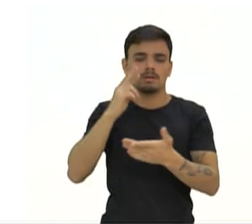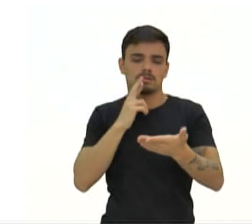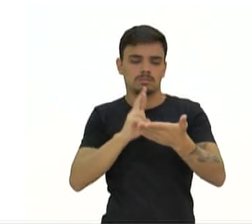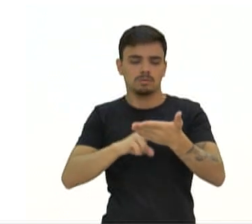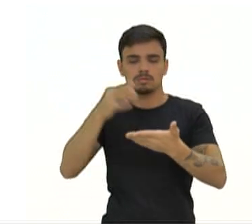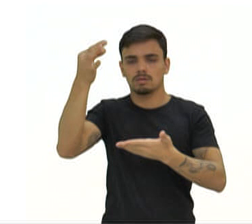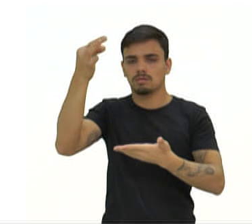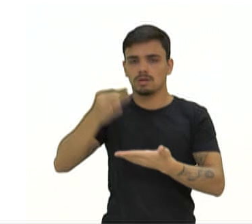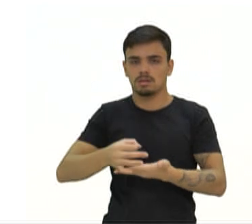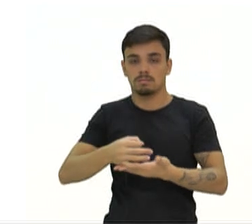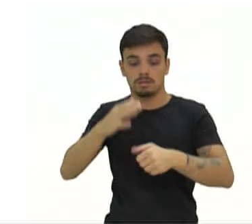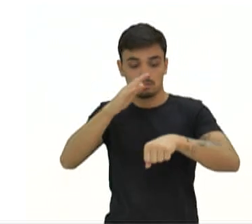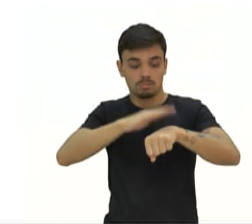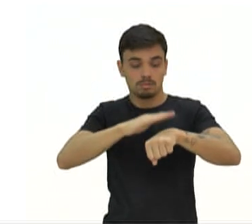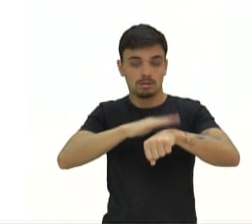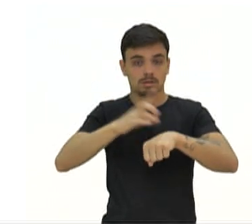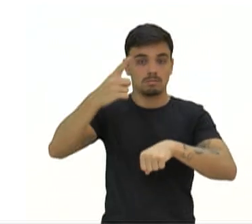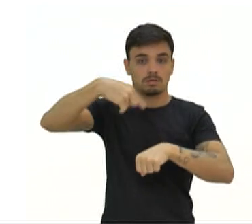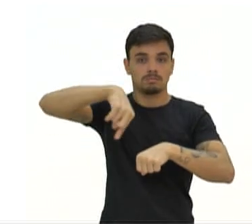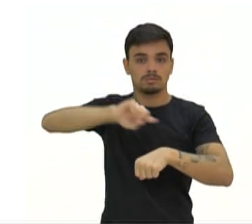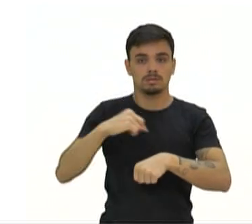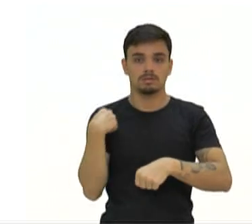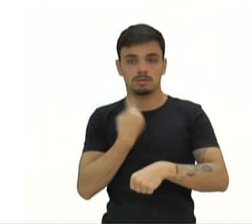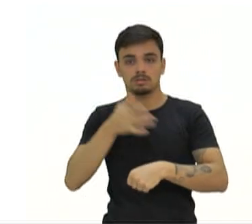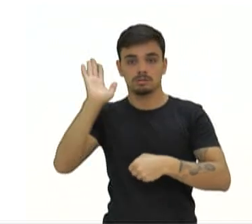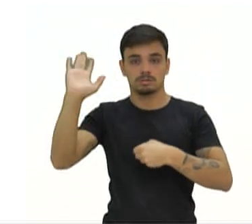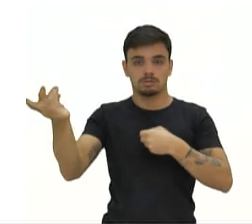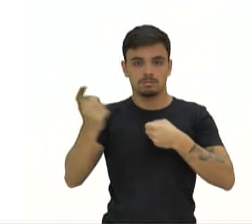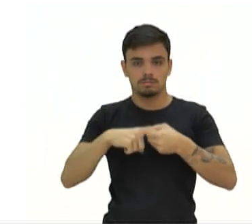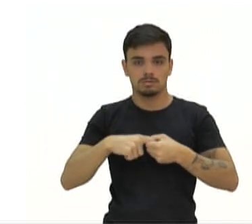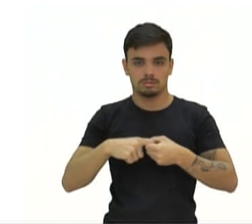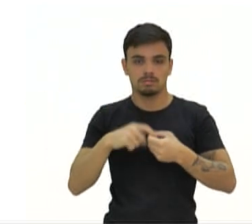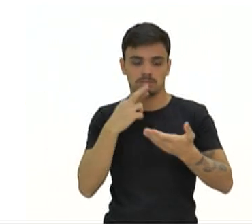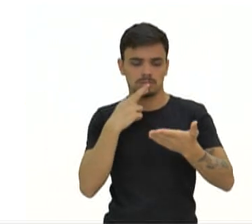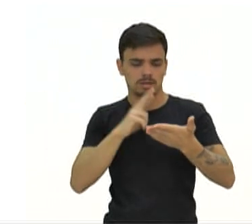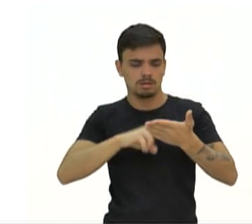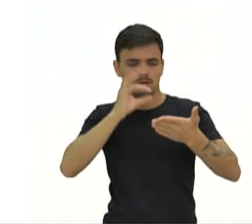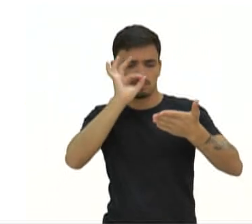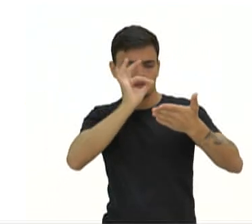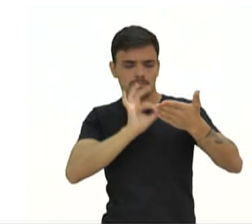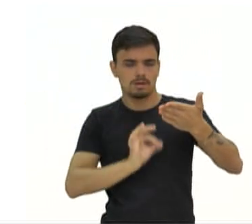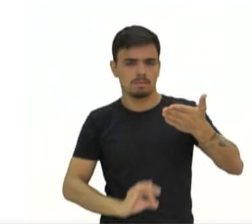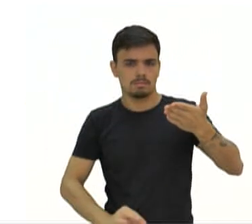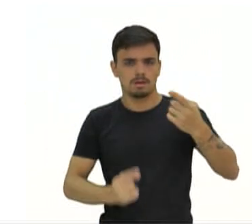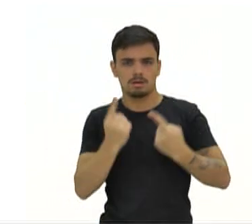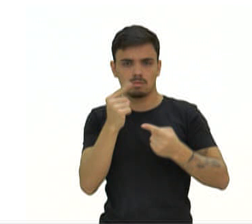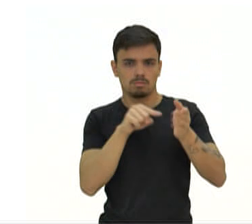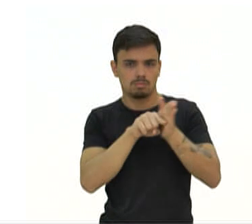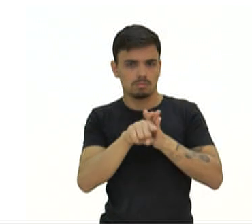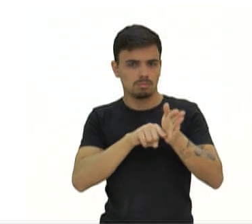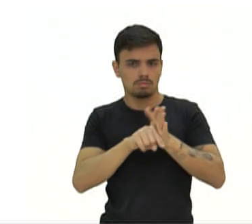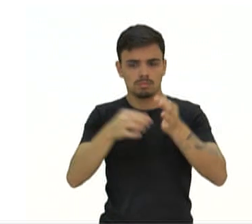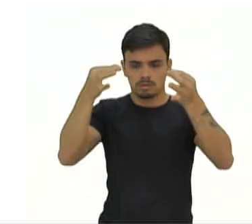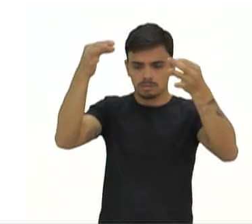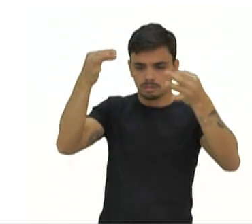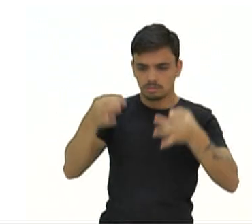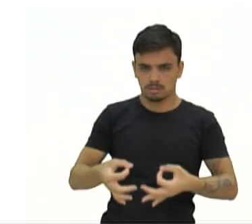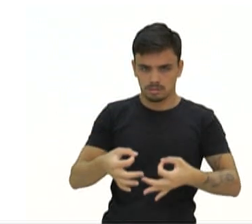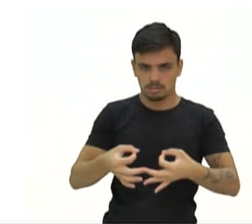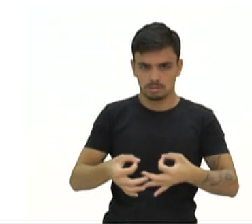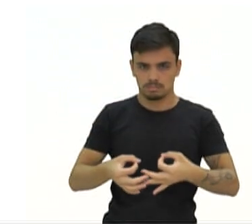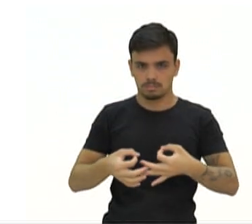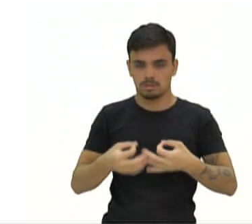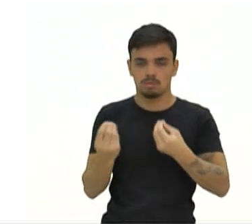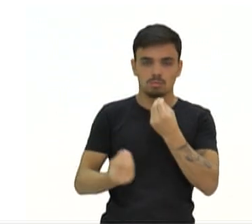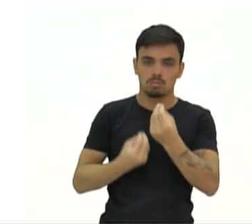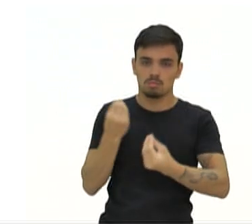corretamente. Um tempo para vocês e nós já voltamos para verificar quais questões estão corretas, enfim,